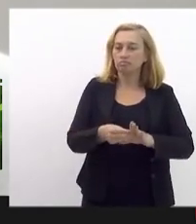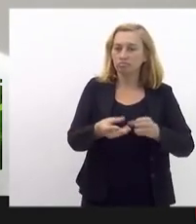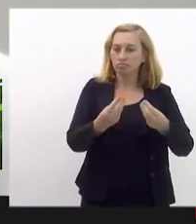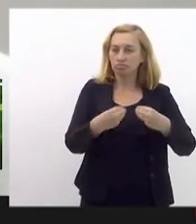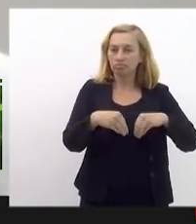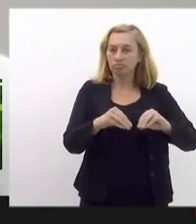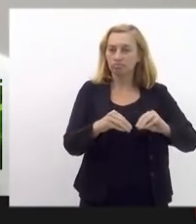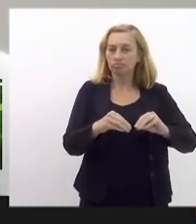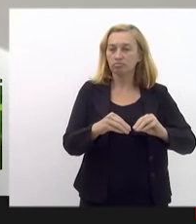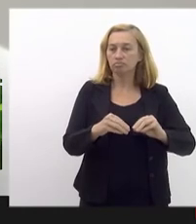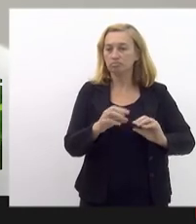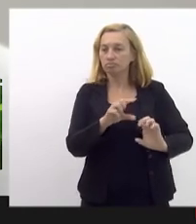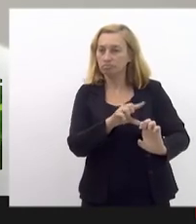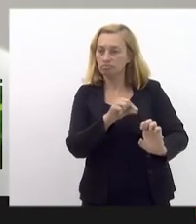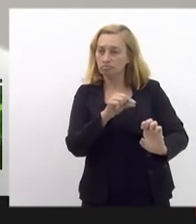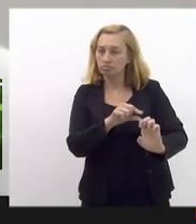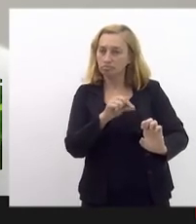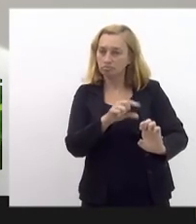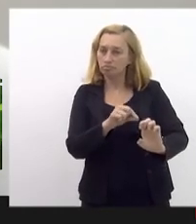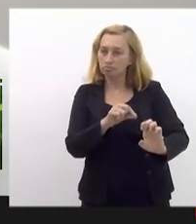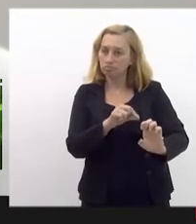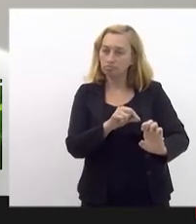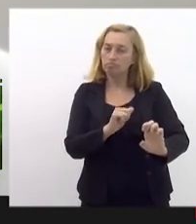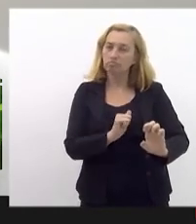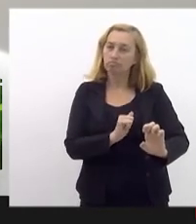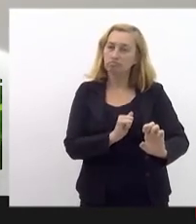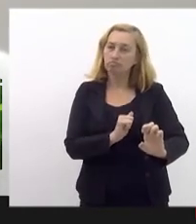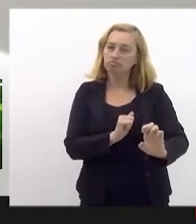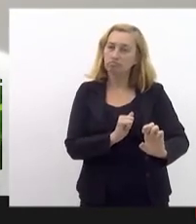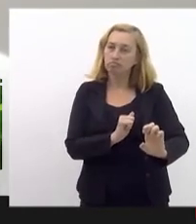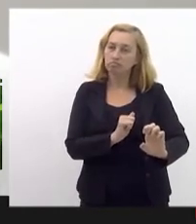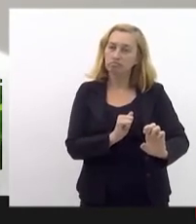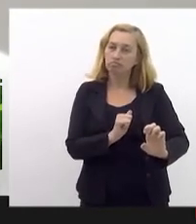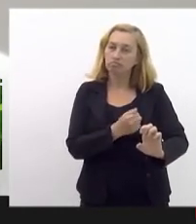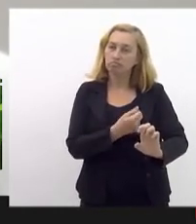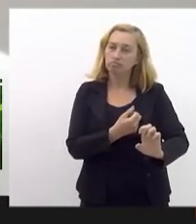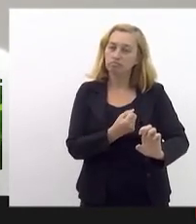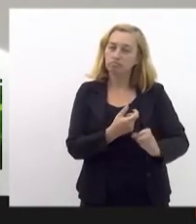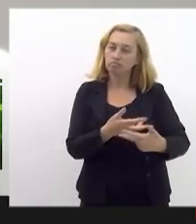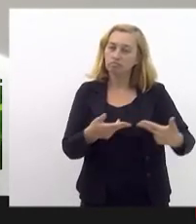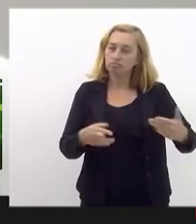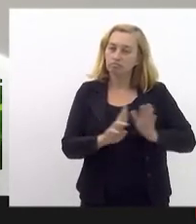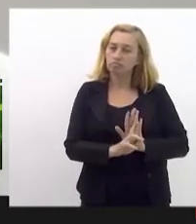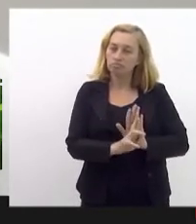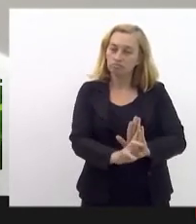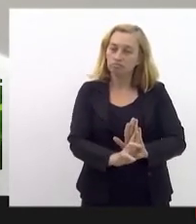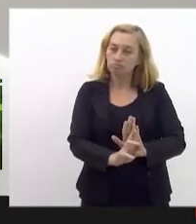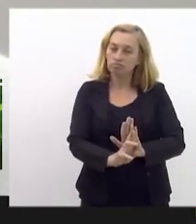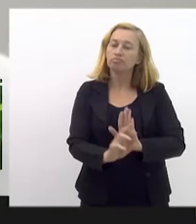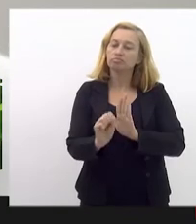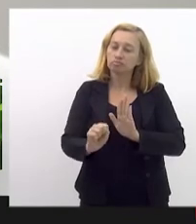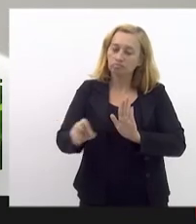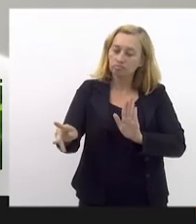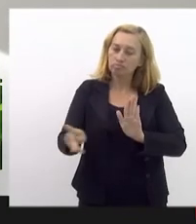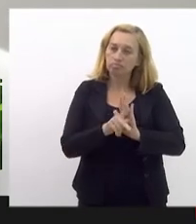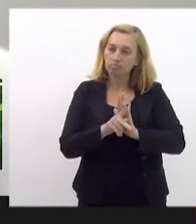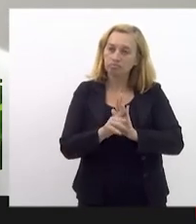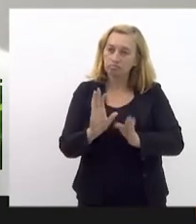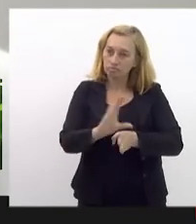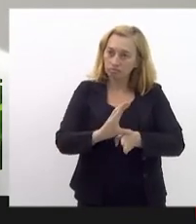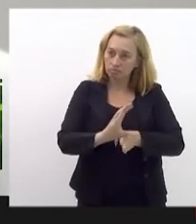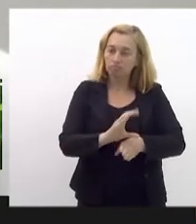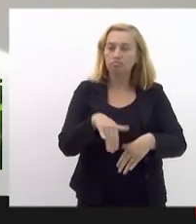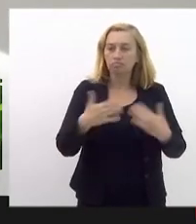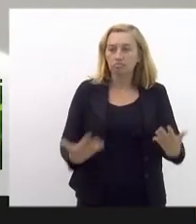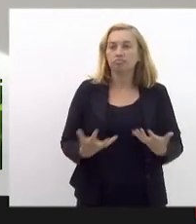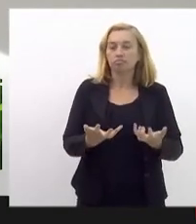representantes empresariais, um número de representantes, de forma que a FIJAN também possa fazer parte do Conselho. Então,